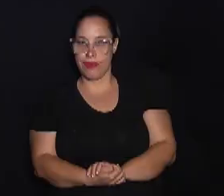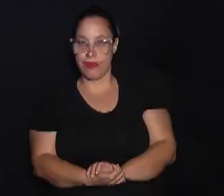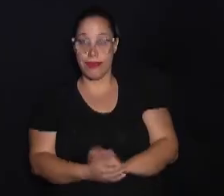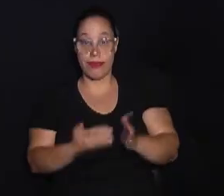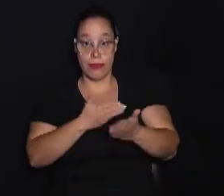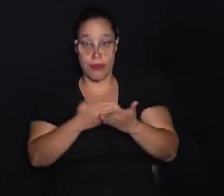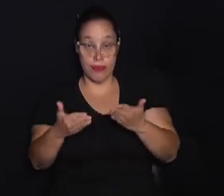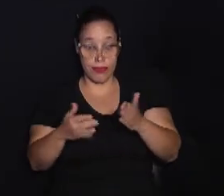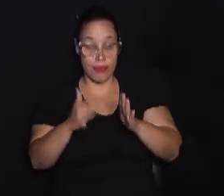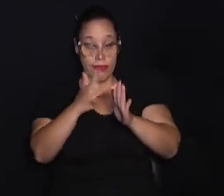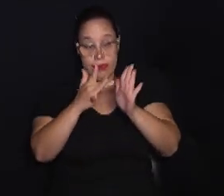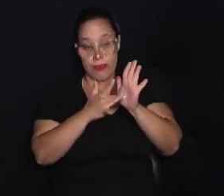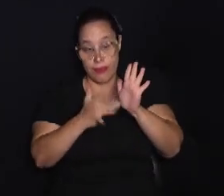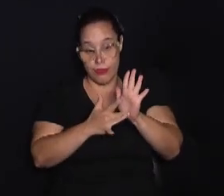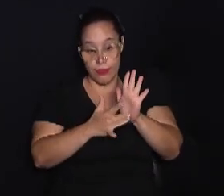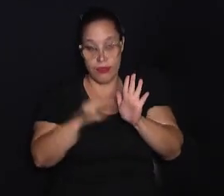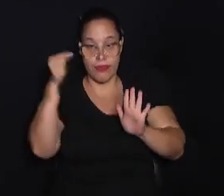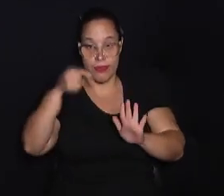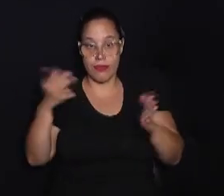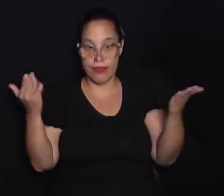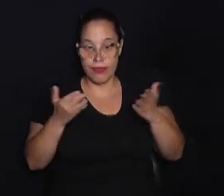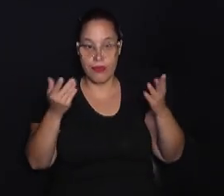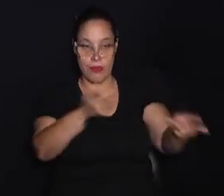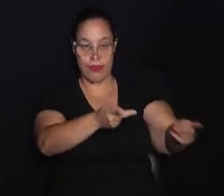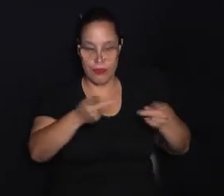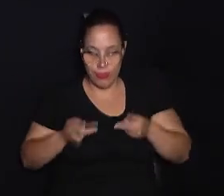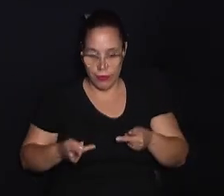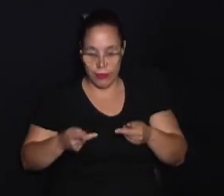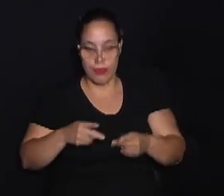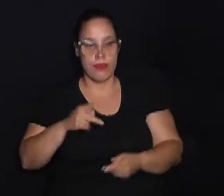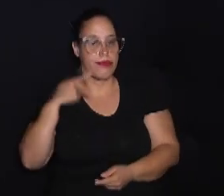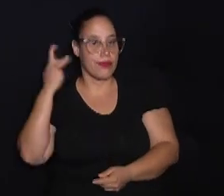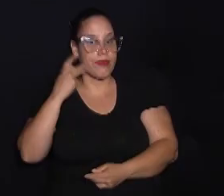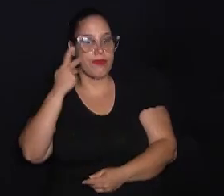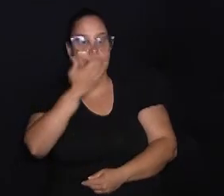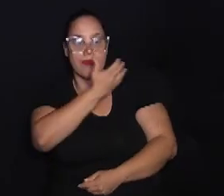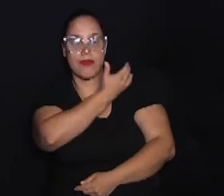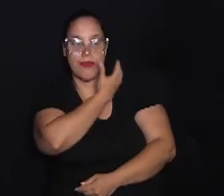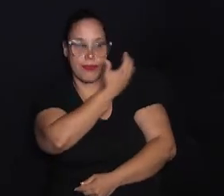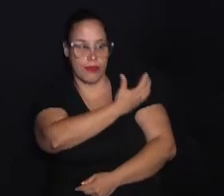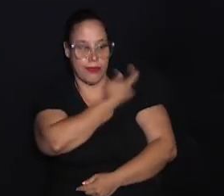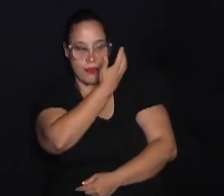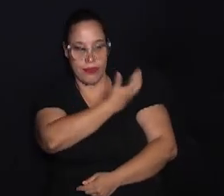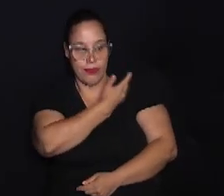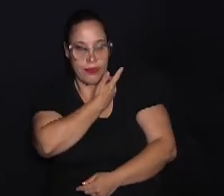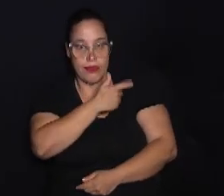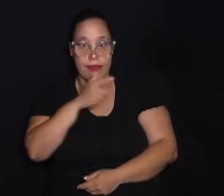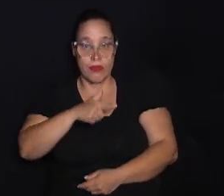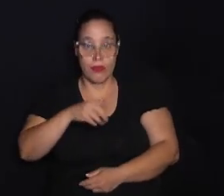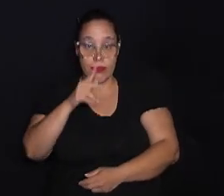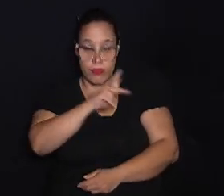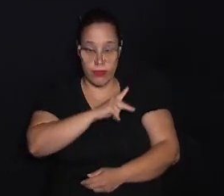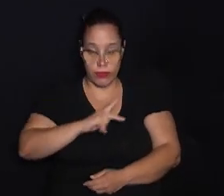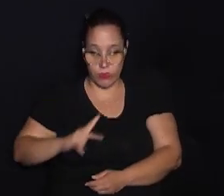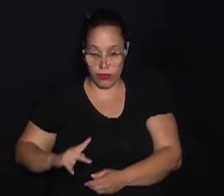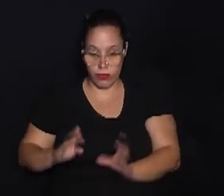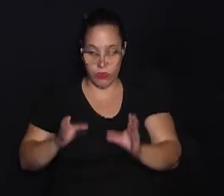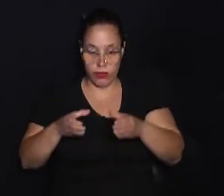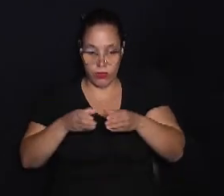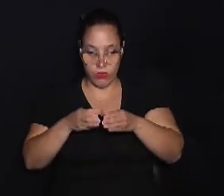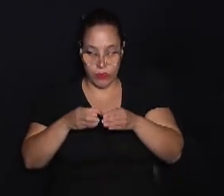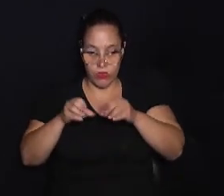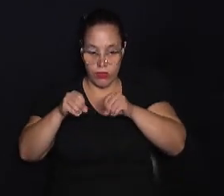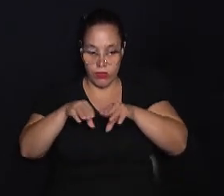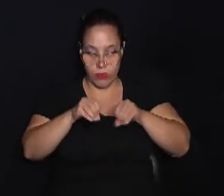Está começando mais um Em Pauta e hoje a nossa convidada é a vereadora Guida Calisto, ela que é presidente da Comissão de Educação